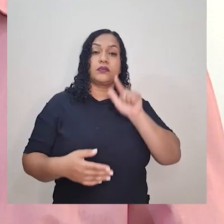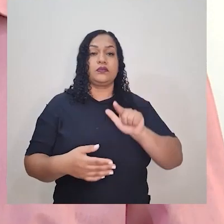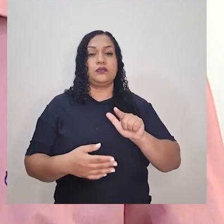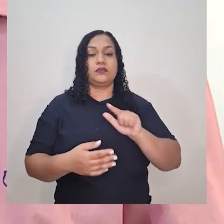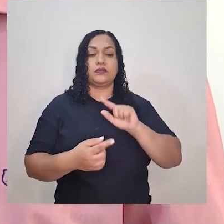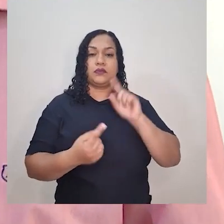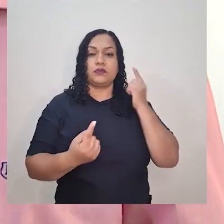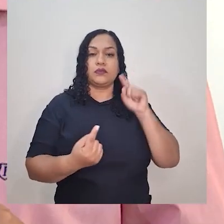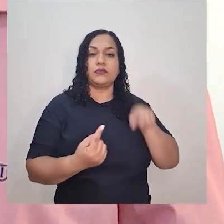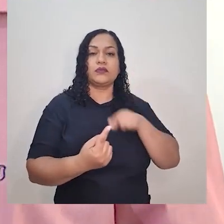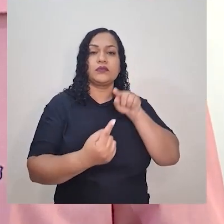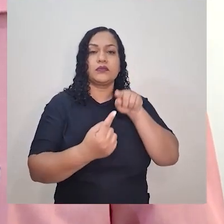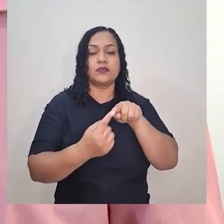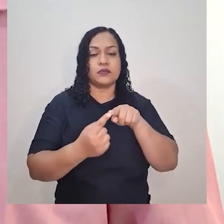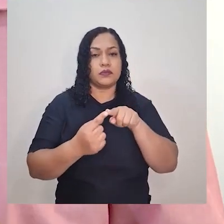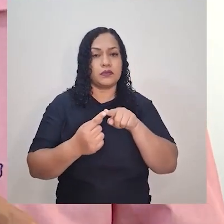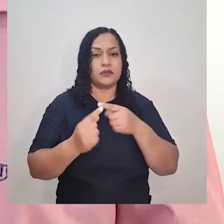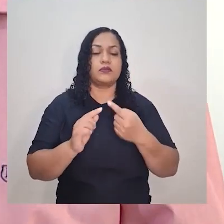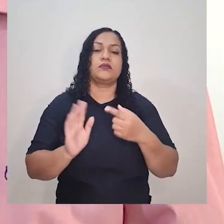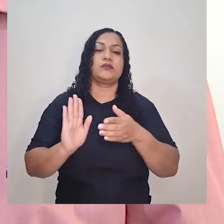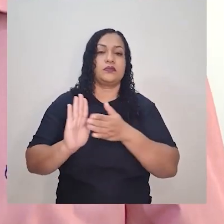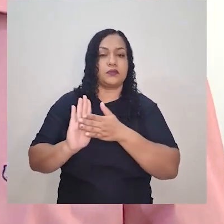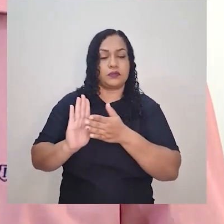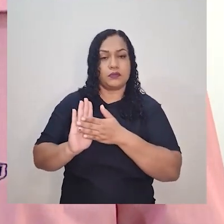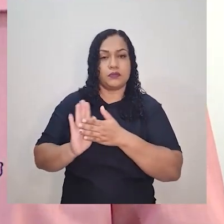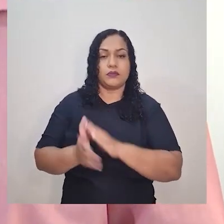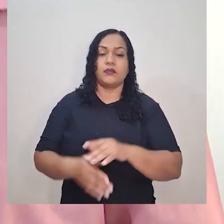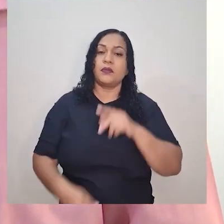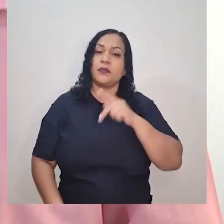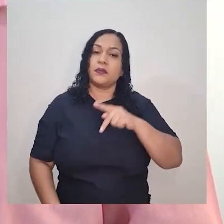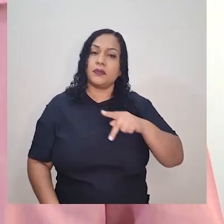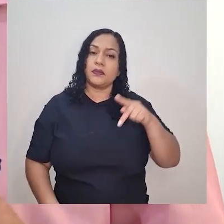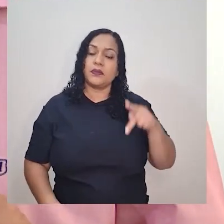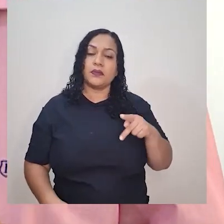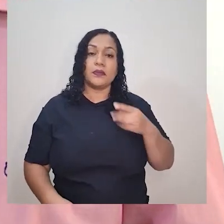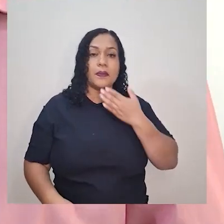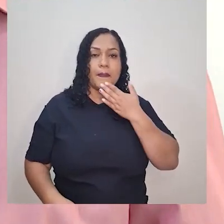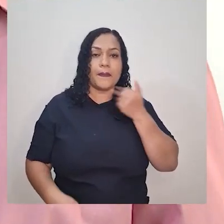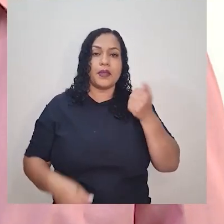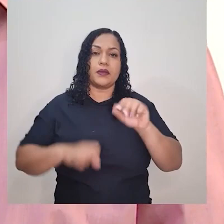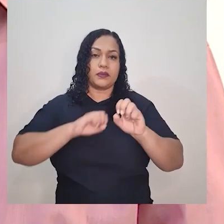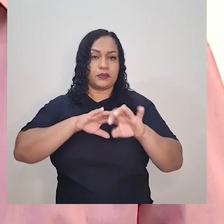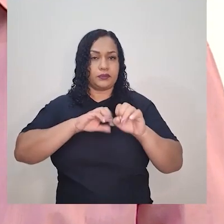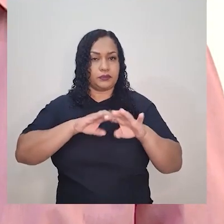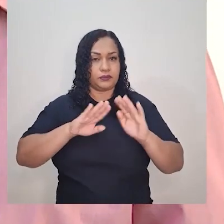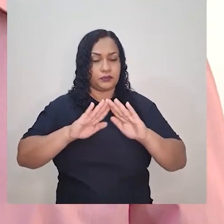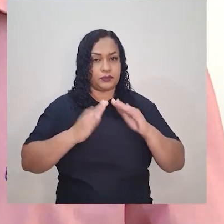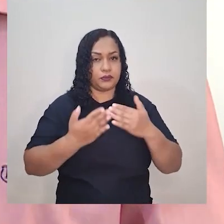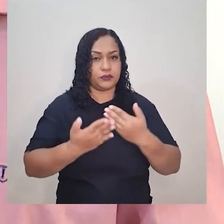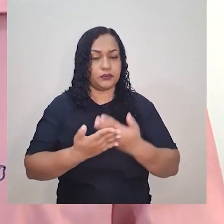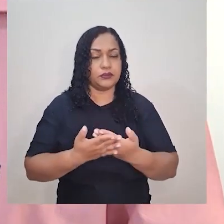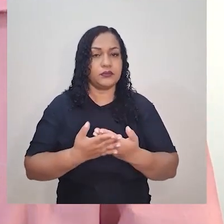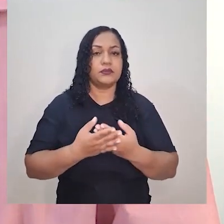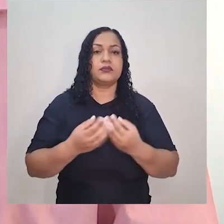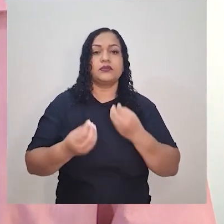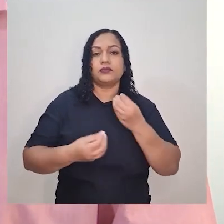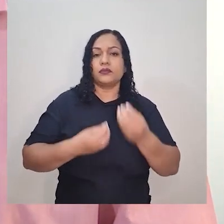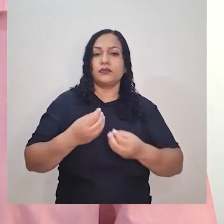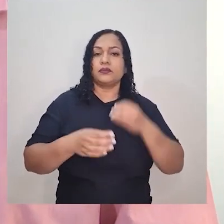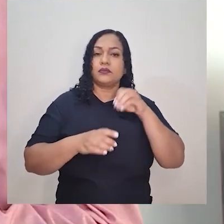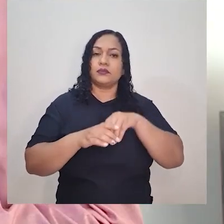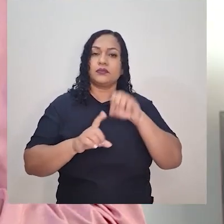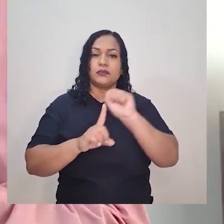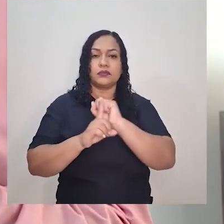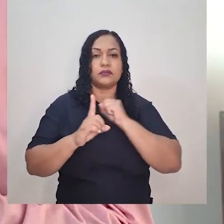O PPP visa melhorar a qualidade do ensino da escola como uma entidade inserida em uma sociedade